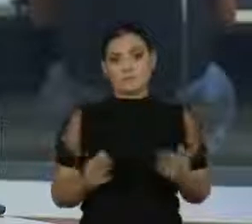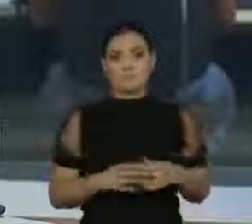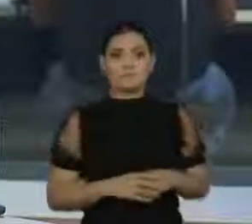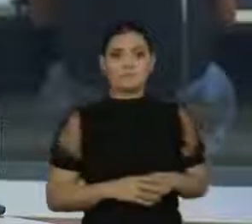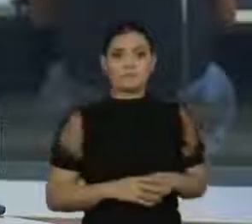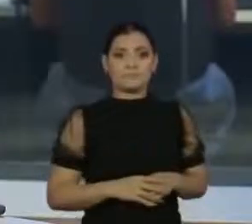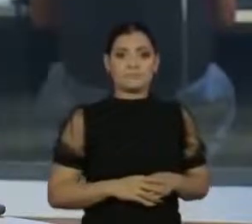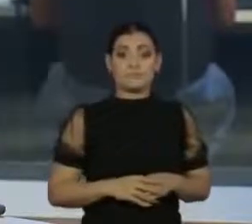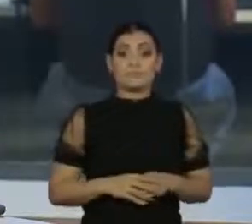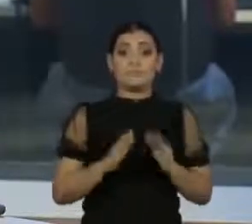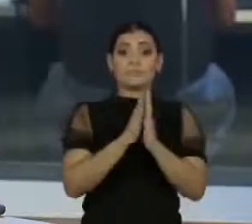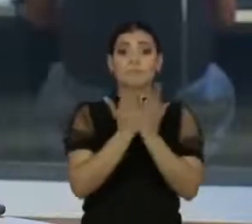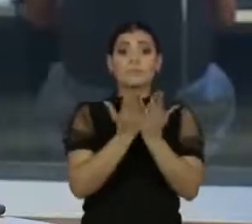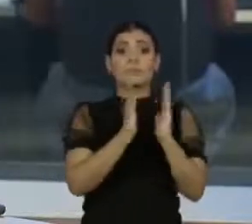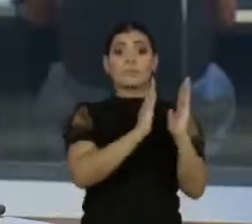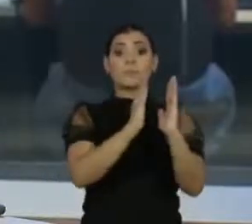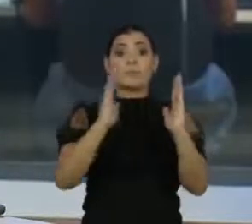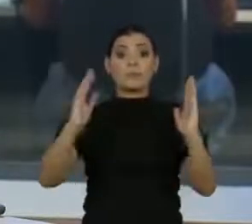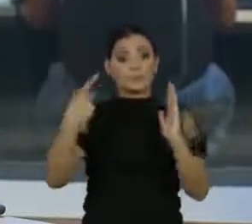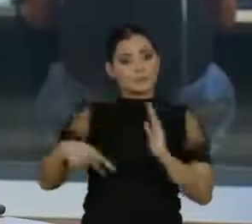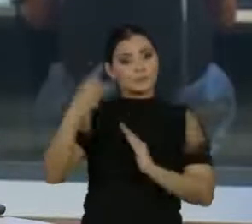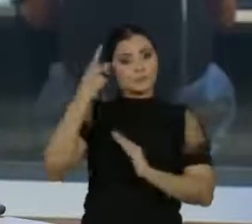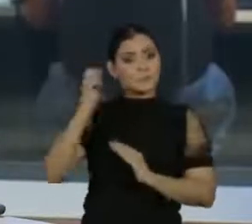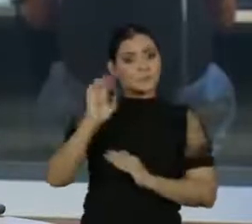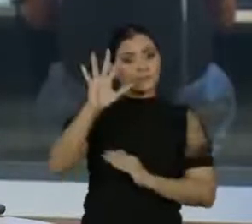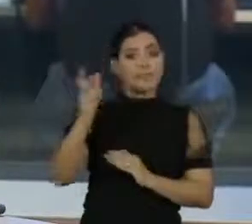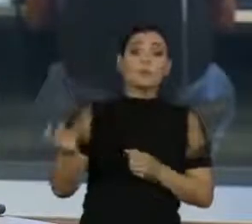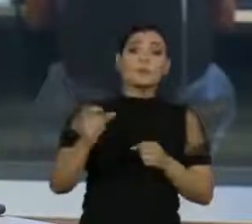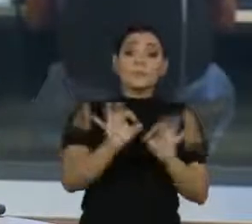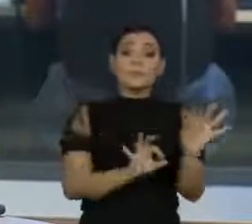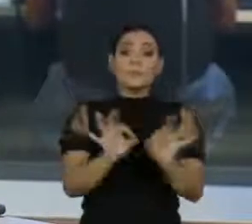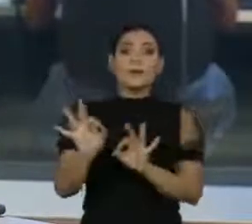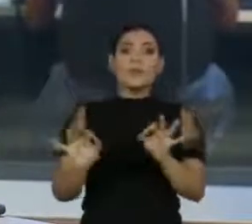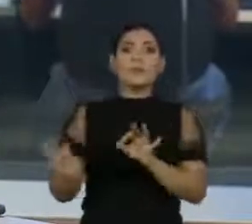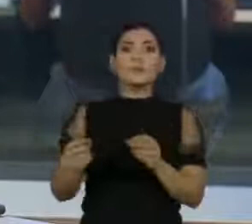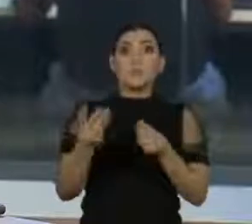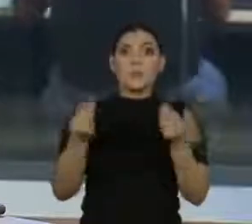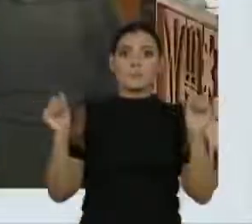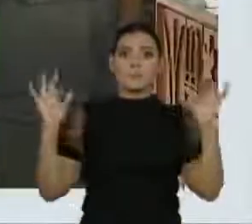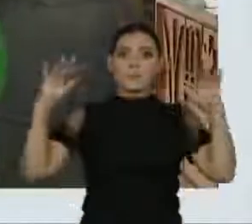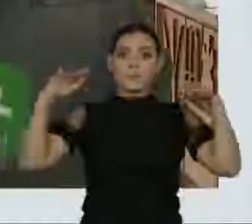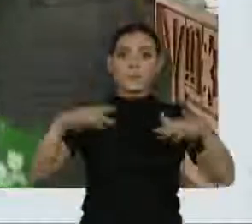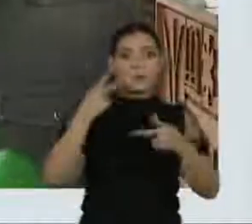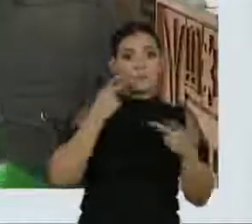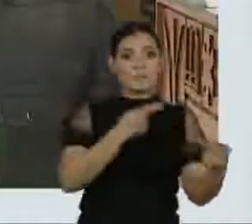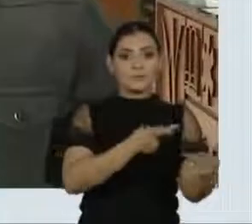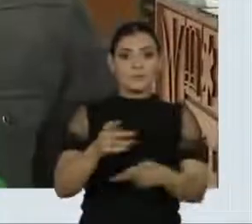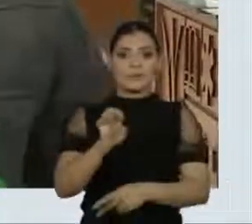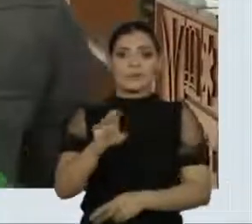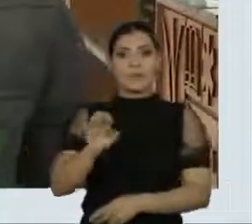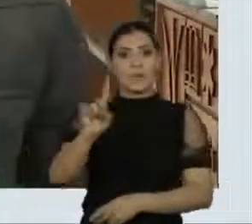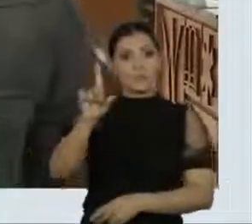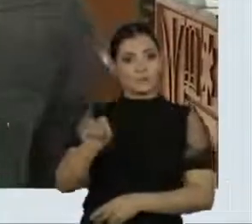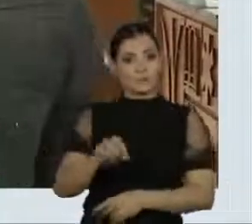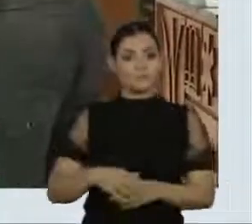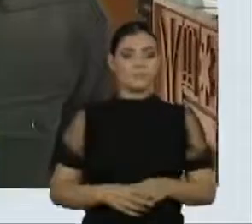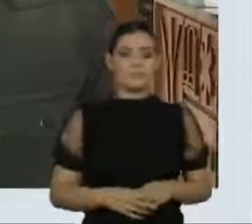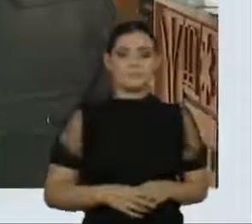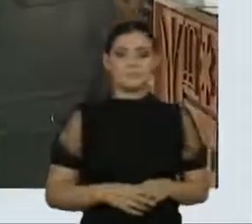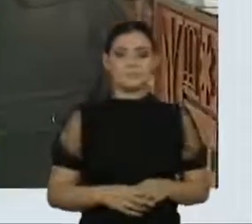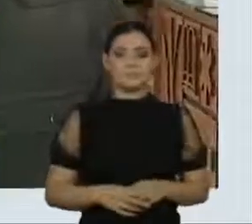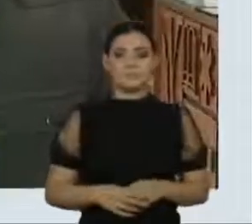e as bibliotecas de São Paulo se preparam para a volta do público quem tem mais informações pra gente o repórter Eduardo Campos potável